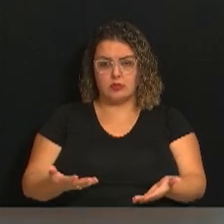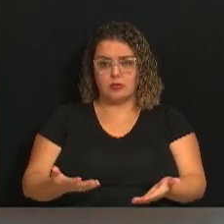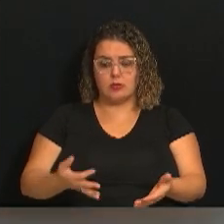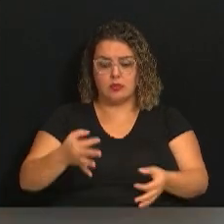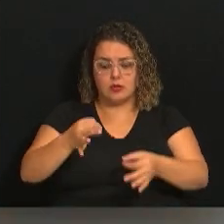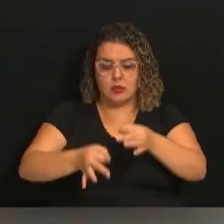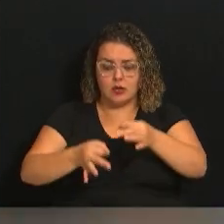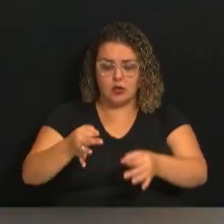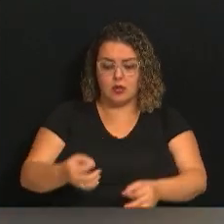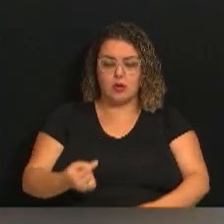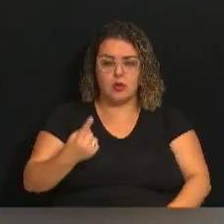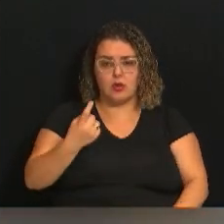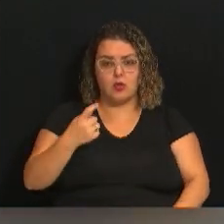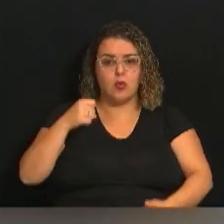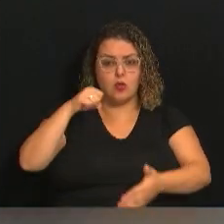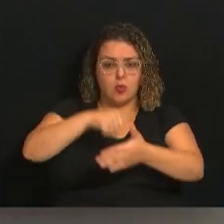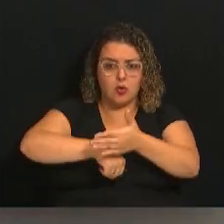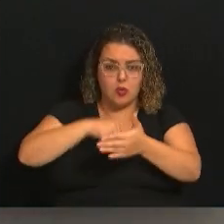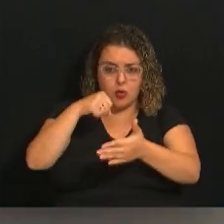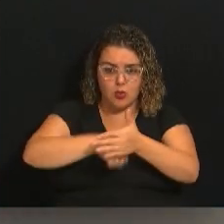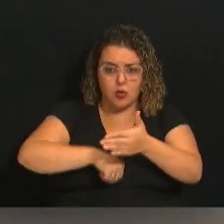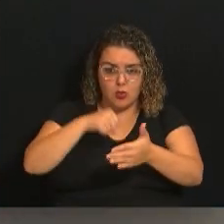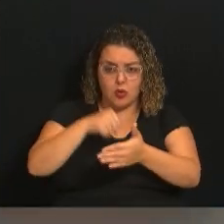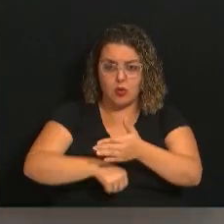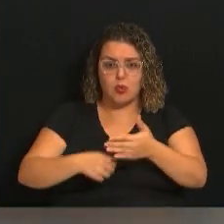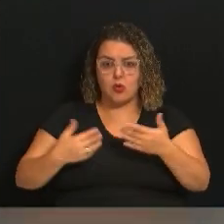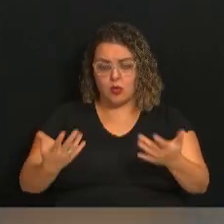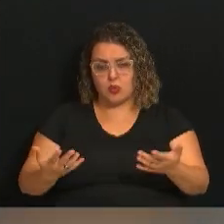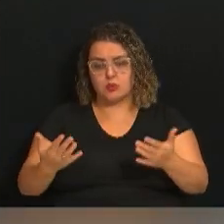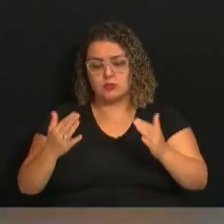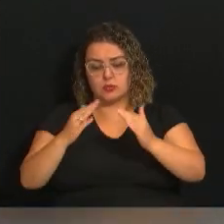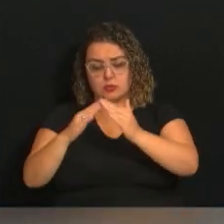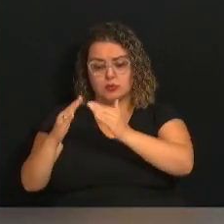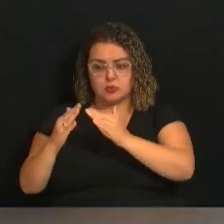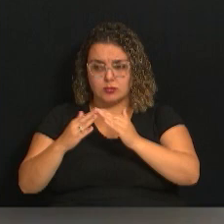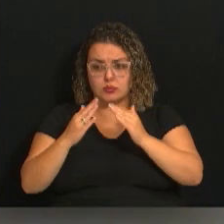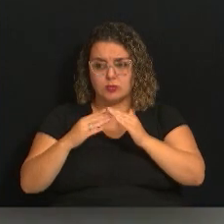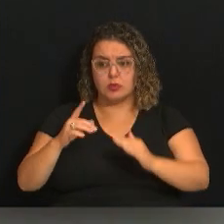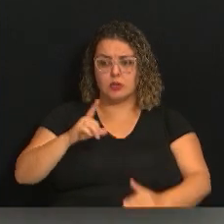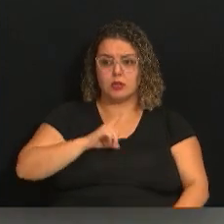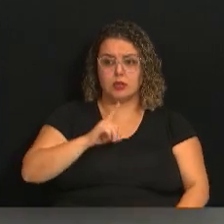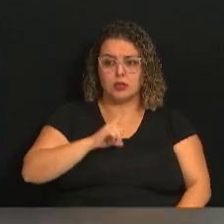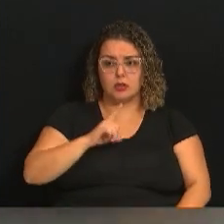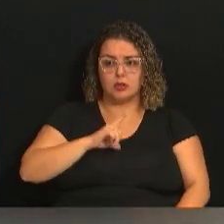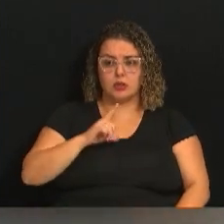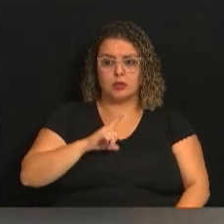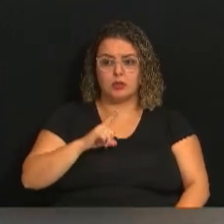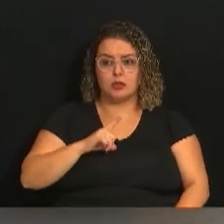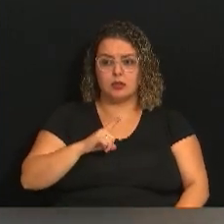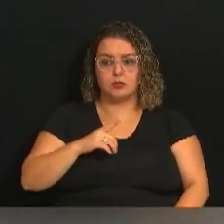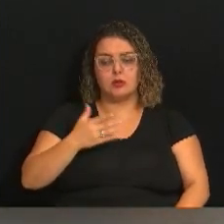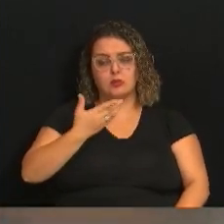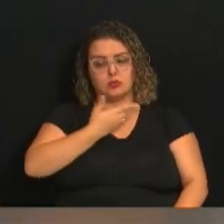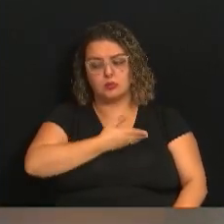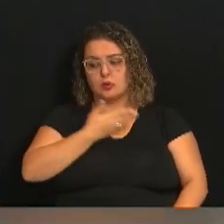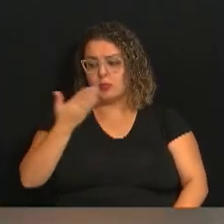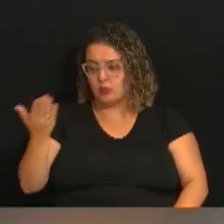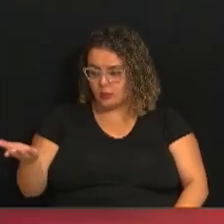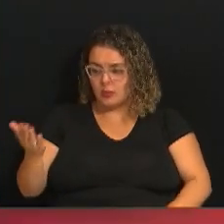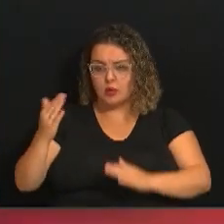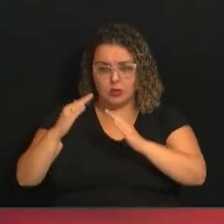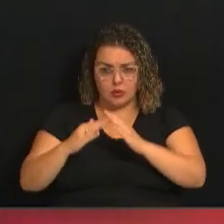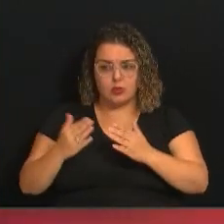única luta, né, que os moradores têm, que os companheiros que moram lá têm para